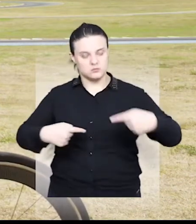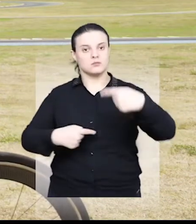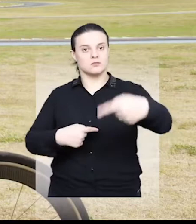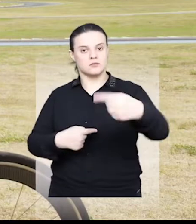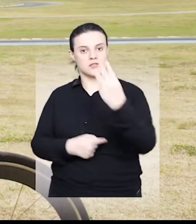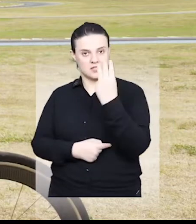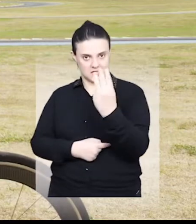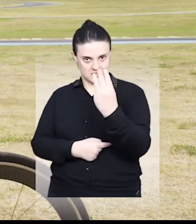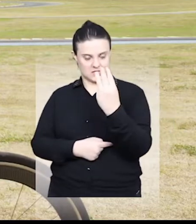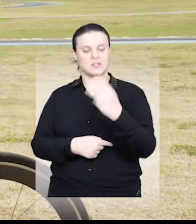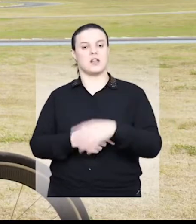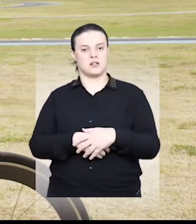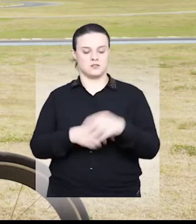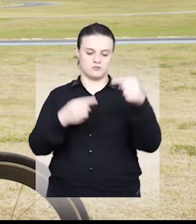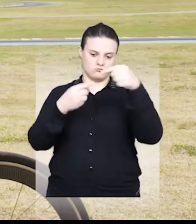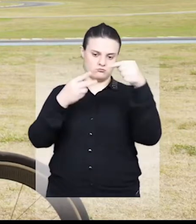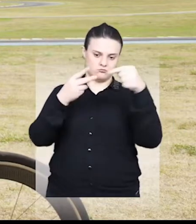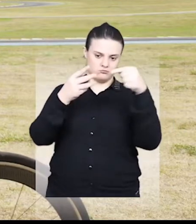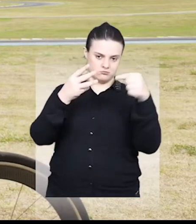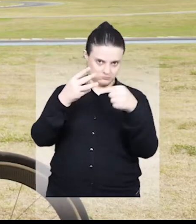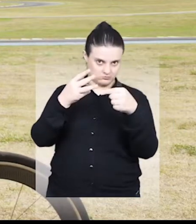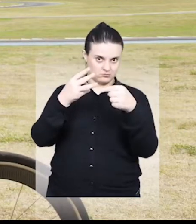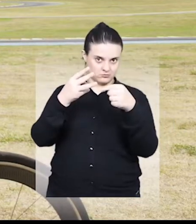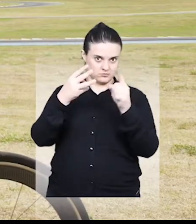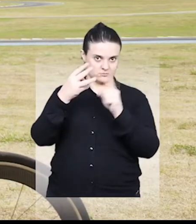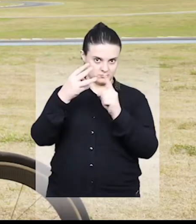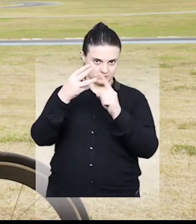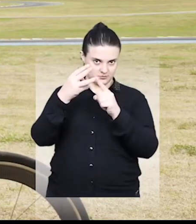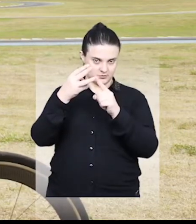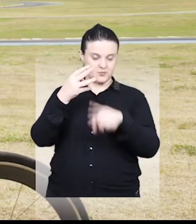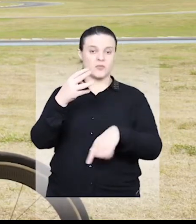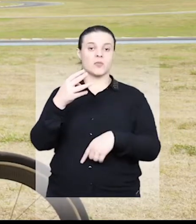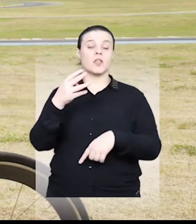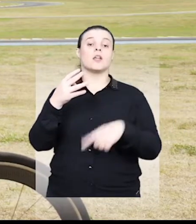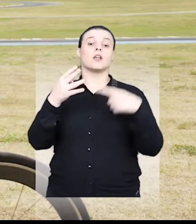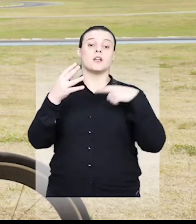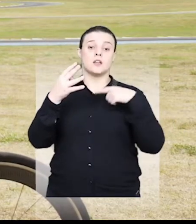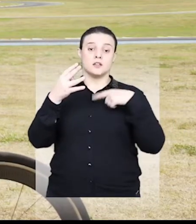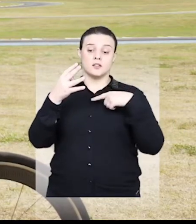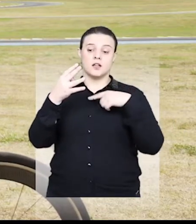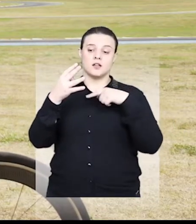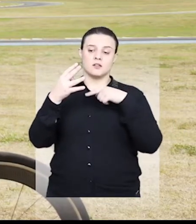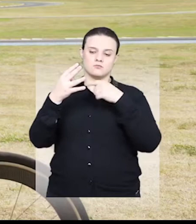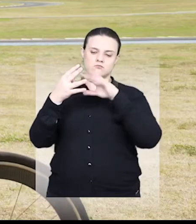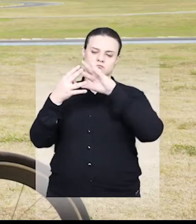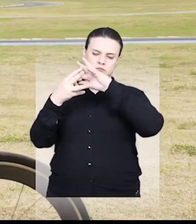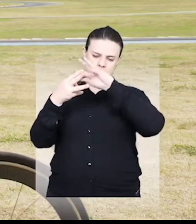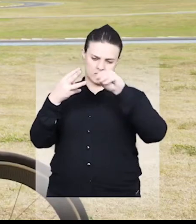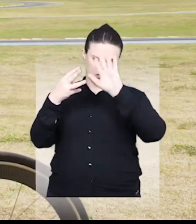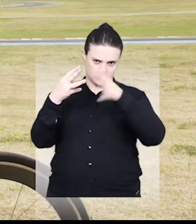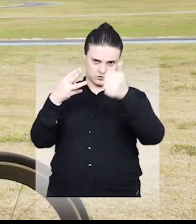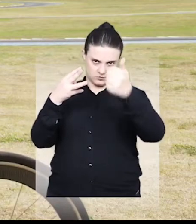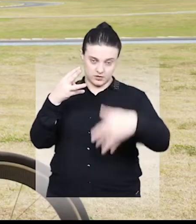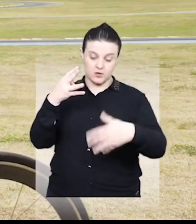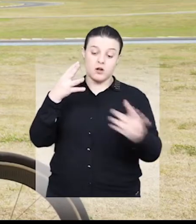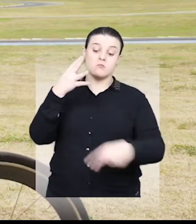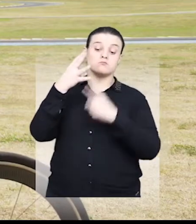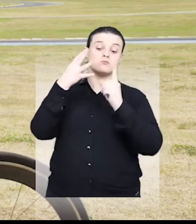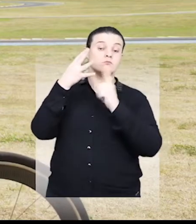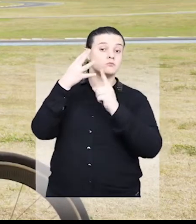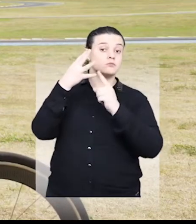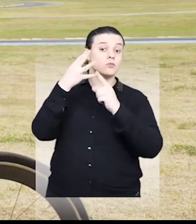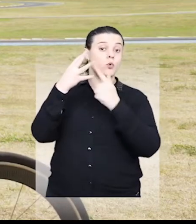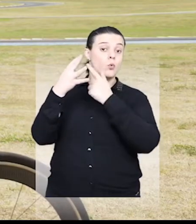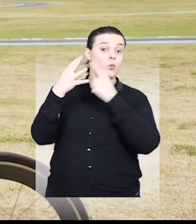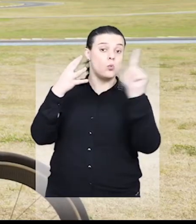três rodas, que são os famosos triciclos, então, e a categoria tricycle. Aí já foram duas categorias, né? Três, aliás,